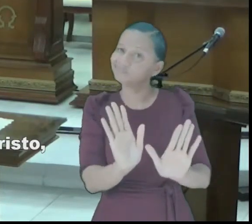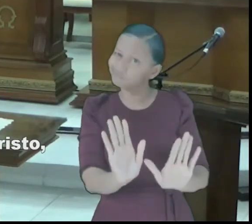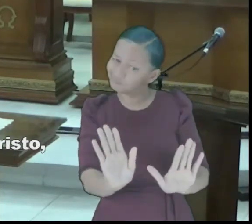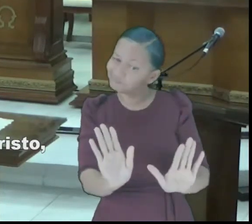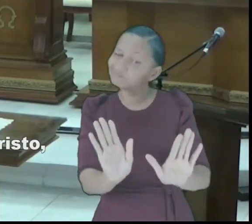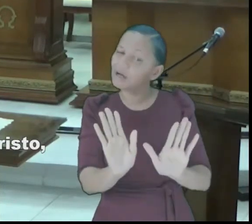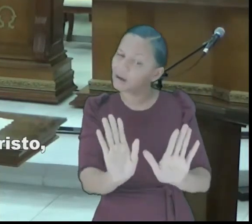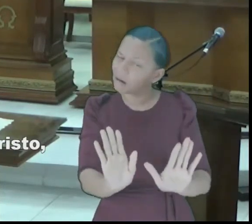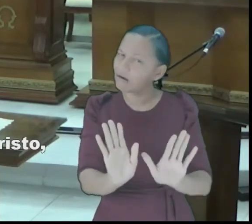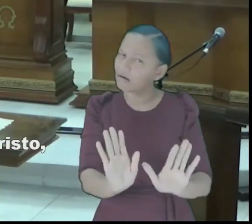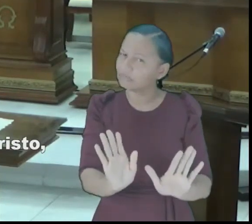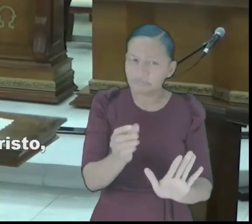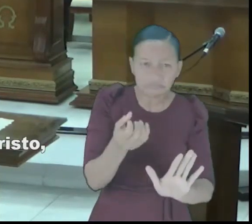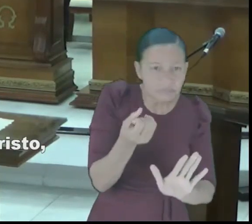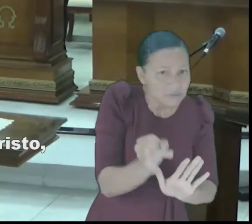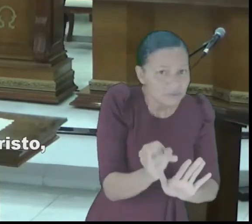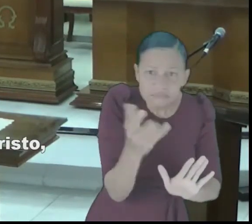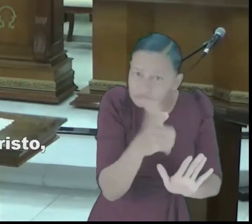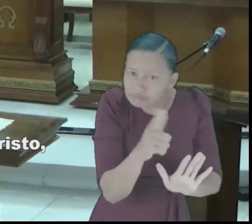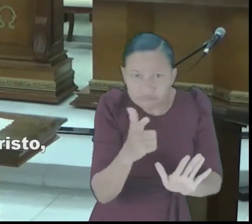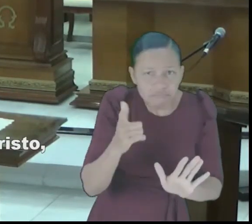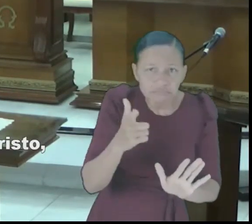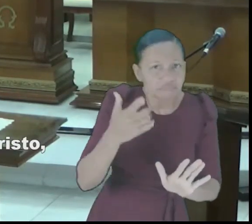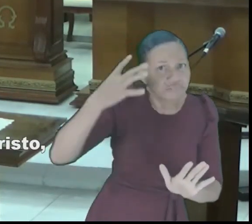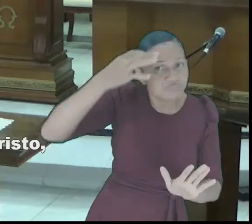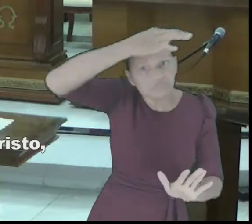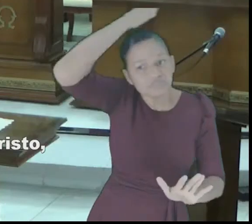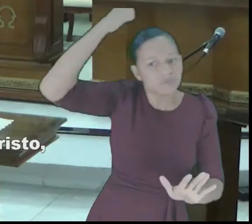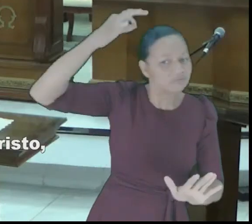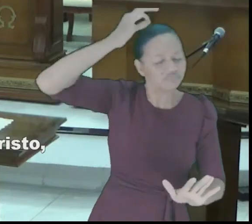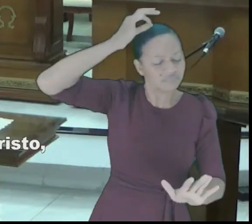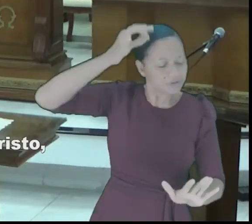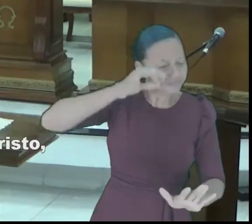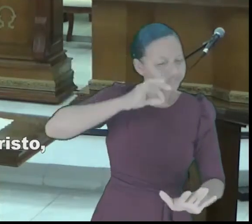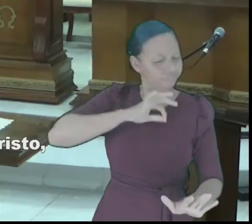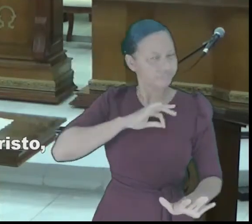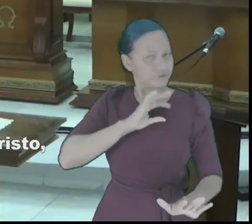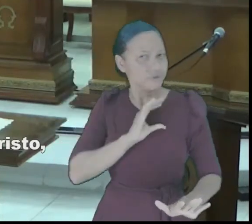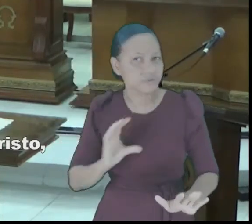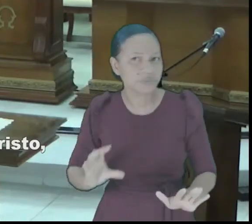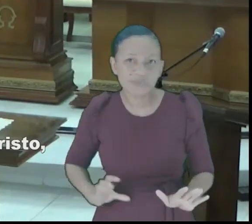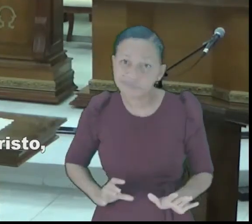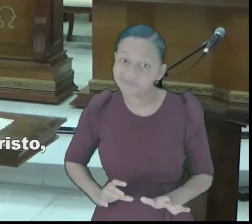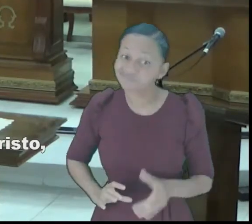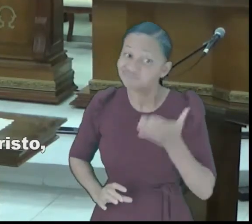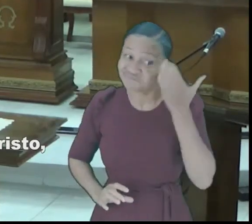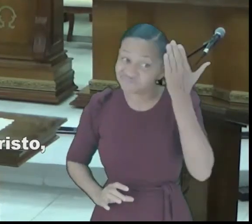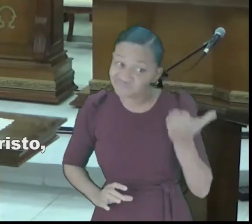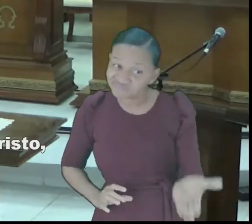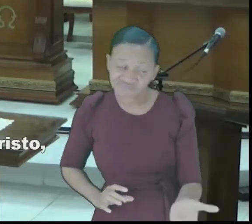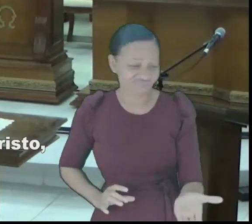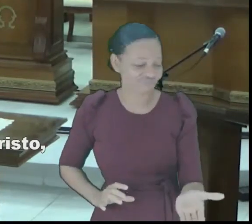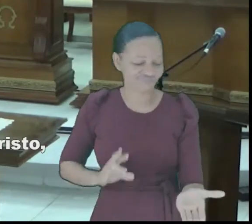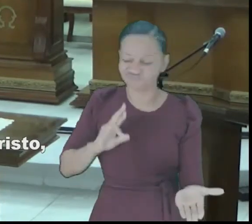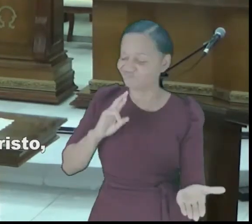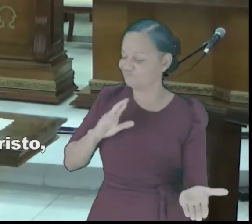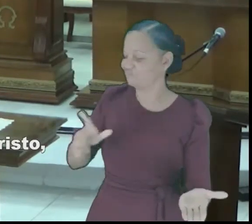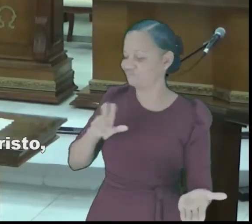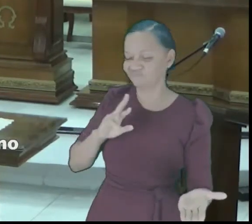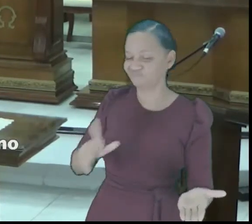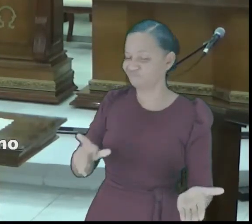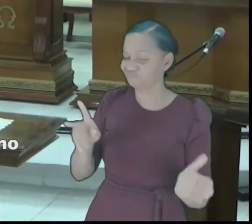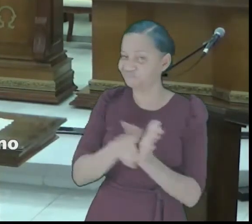se alguém não tem o Espírito de Cristo, esse tal não é